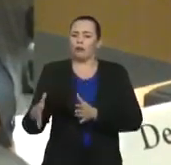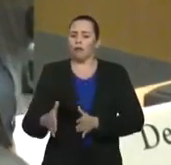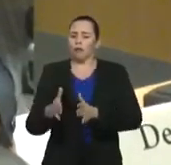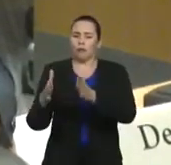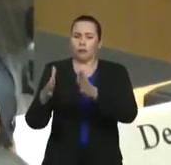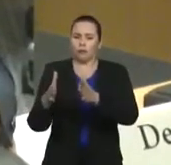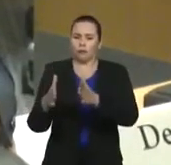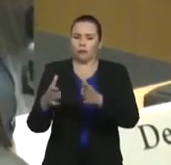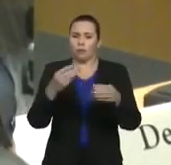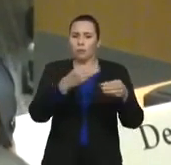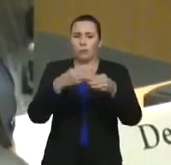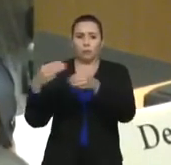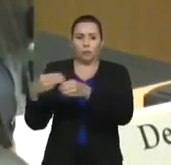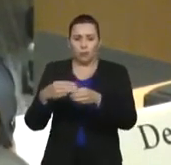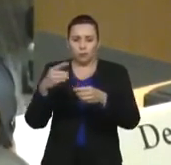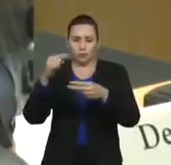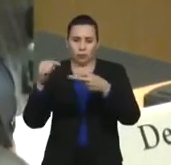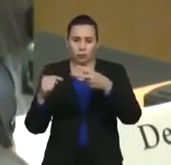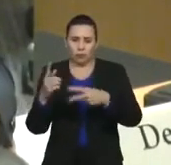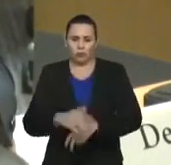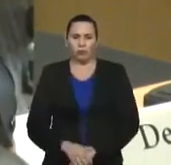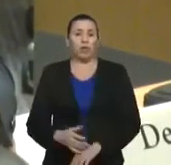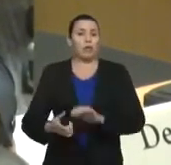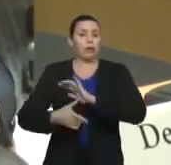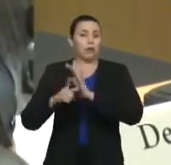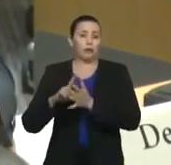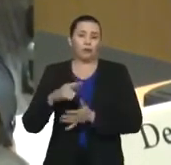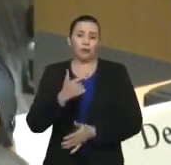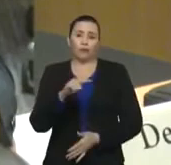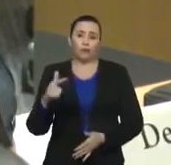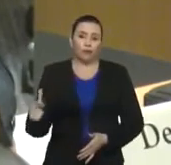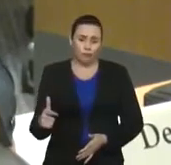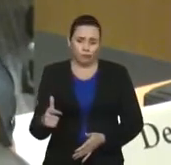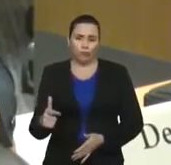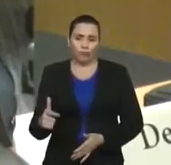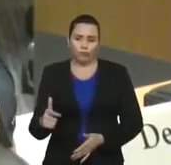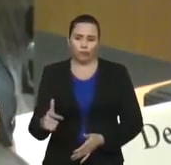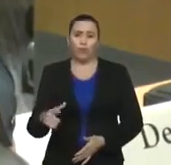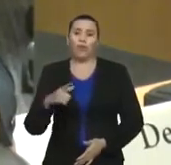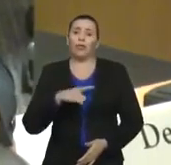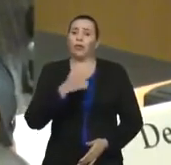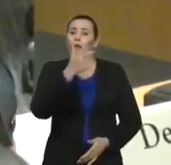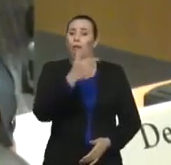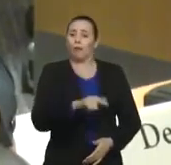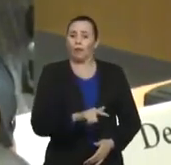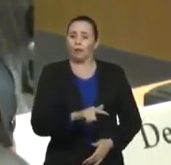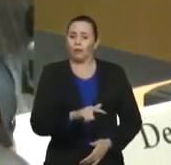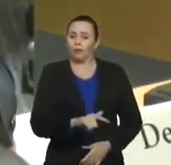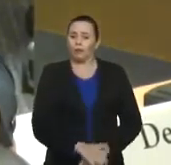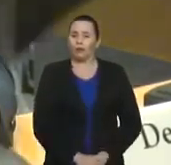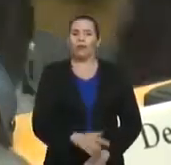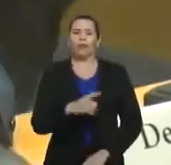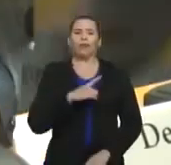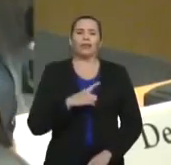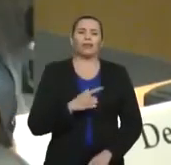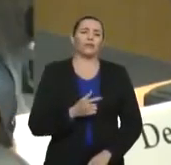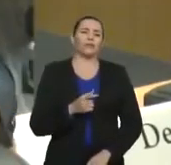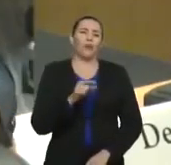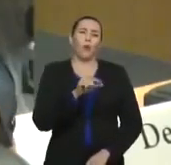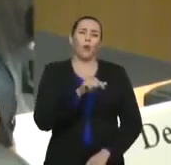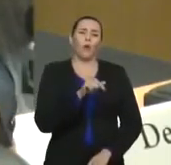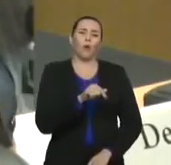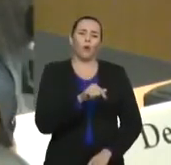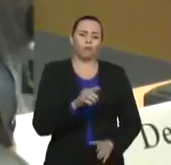ligam municípios que outrora não tinham essas ligações, e tem outras que têm uma pendência. Qual